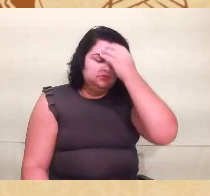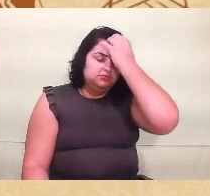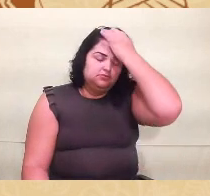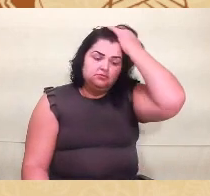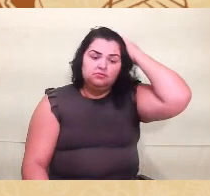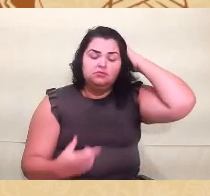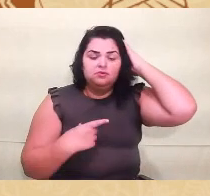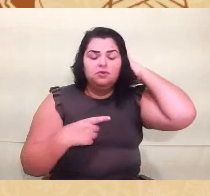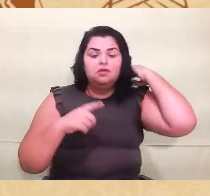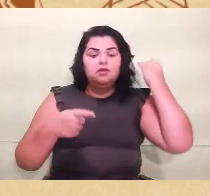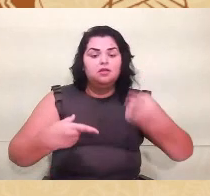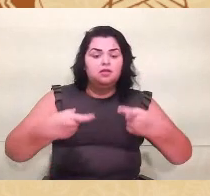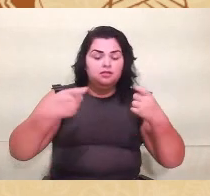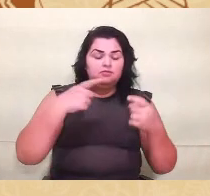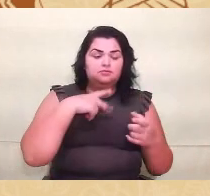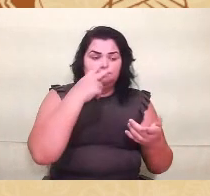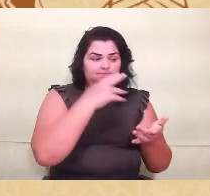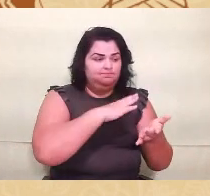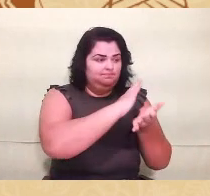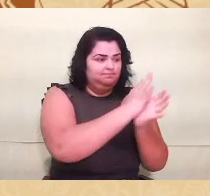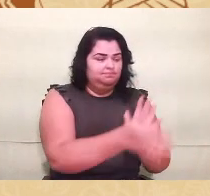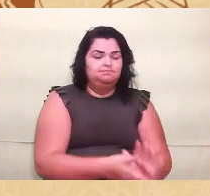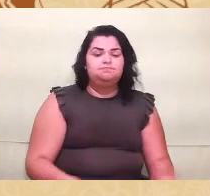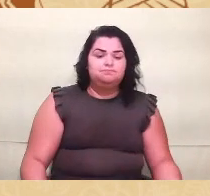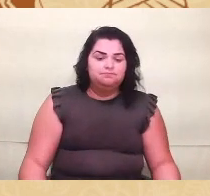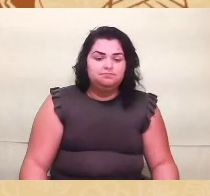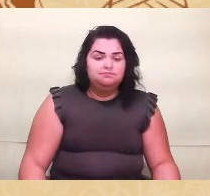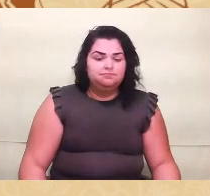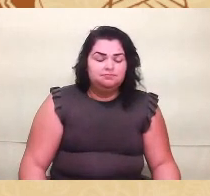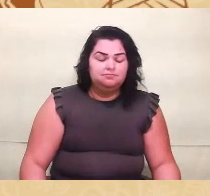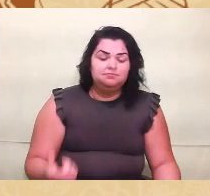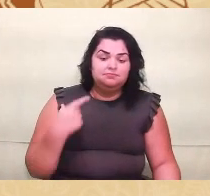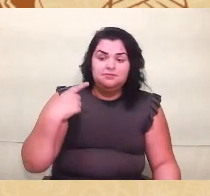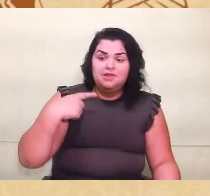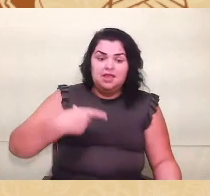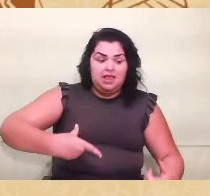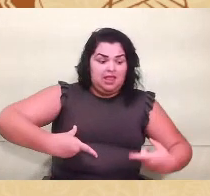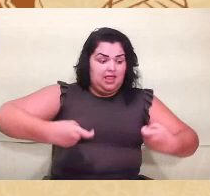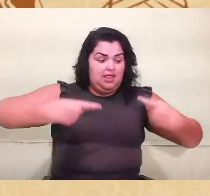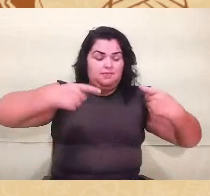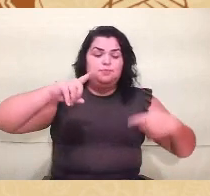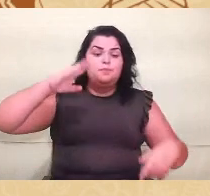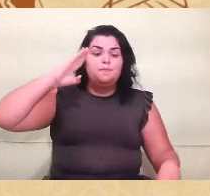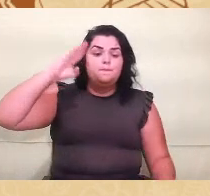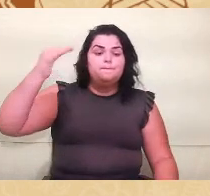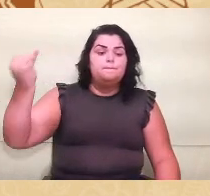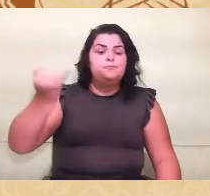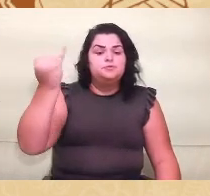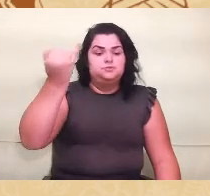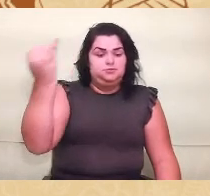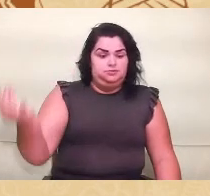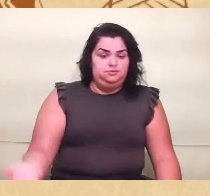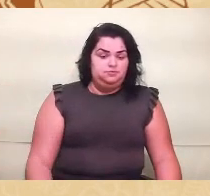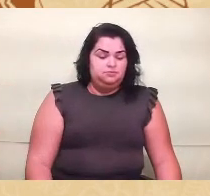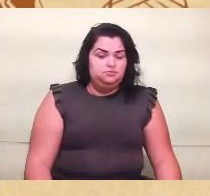nós fizemos guerra, eles fizeram massacres. Por que que eu digo isso? As armas deles eram desiguais. Quando você tem luta de armas desiguais, o que